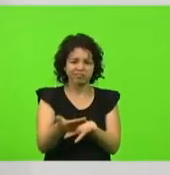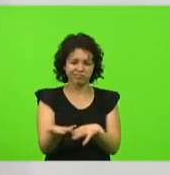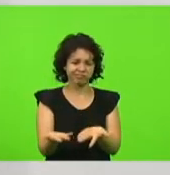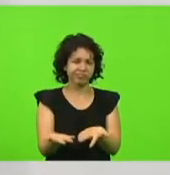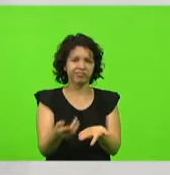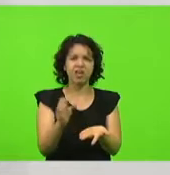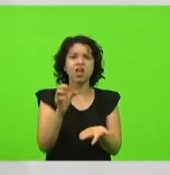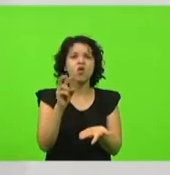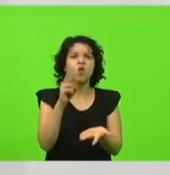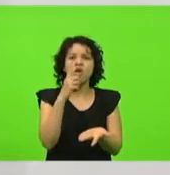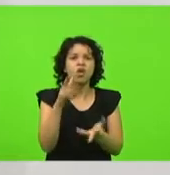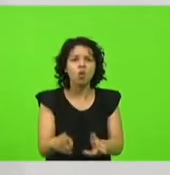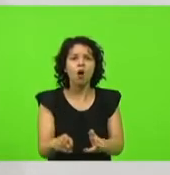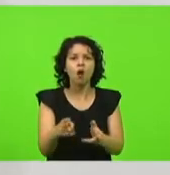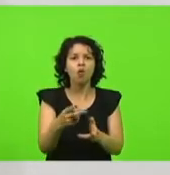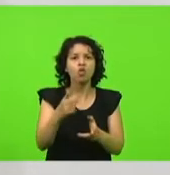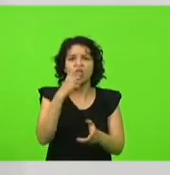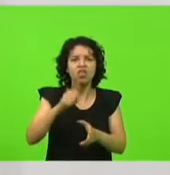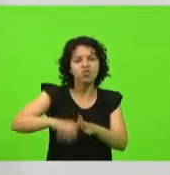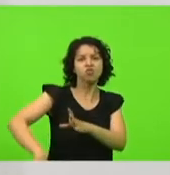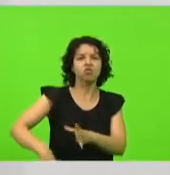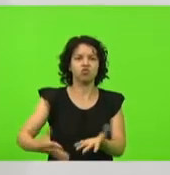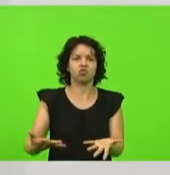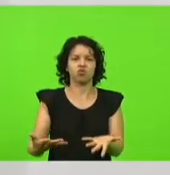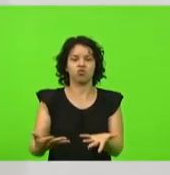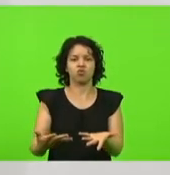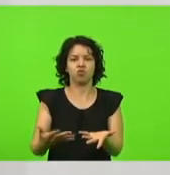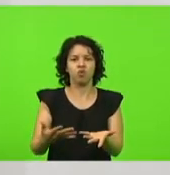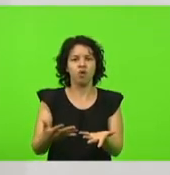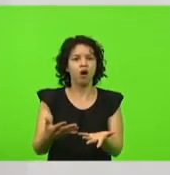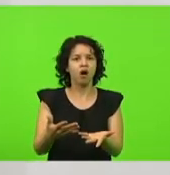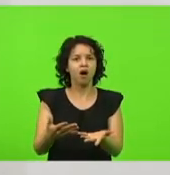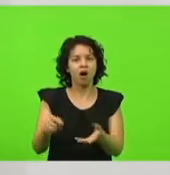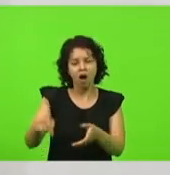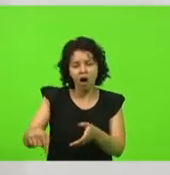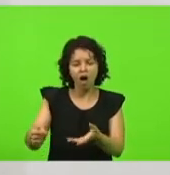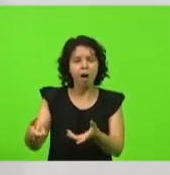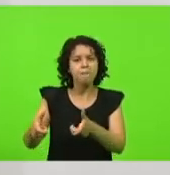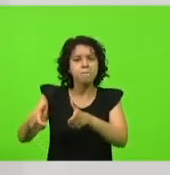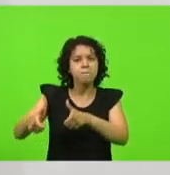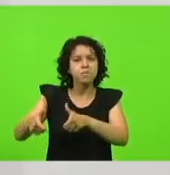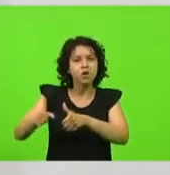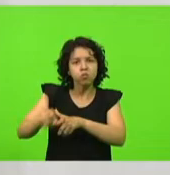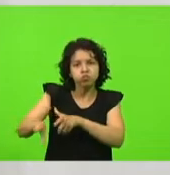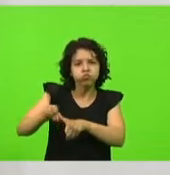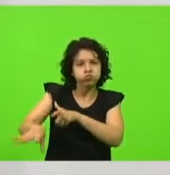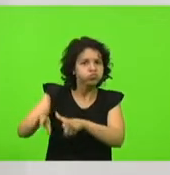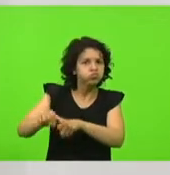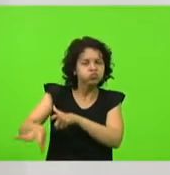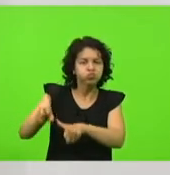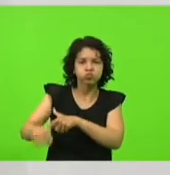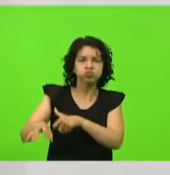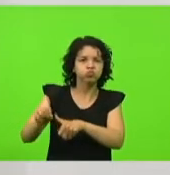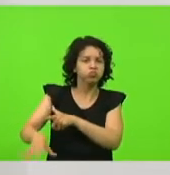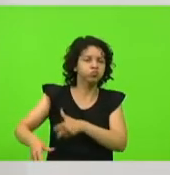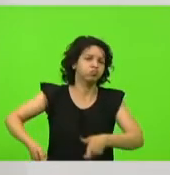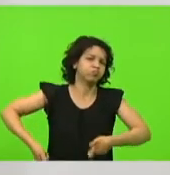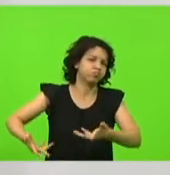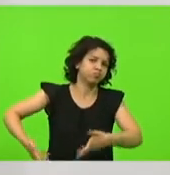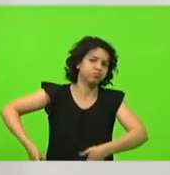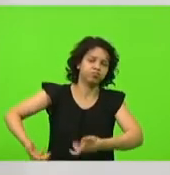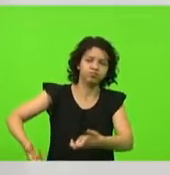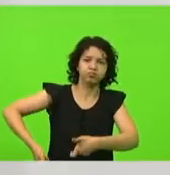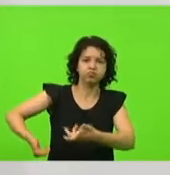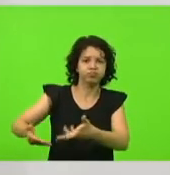Trabalharam somente para tampar o buraco da hemorragia, para tampar o buraco da Alcatraz, para plantar o buraco da Fundo